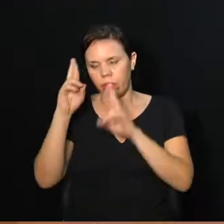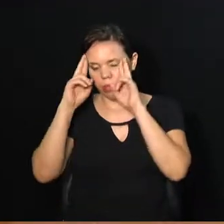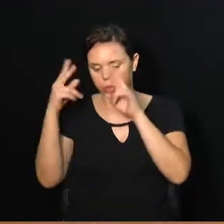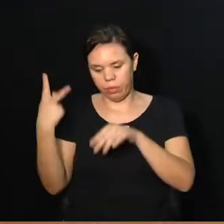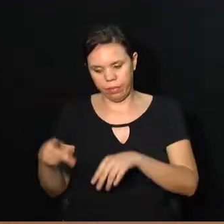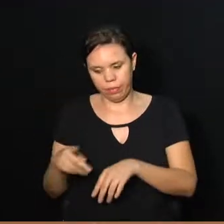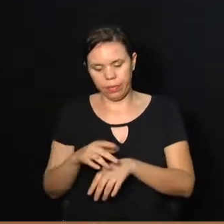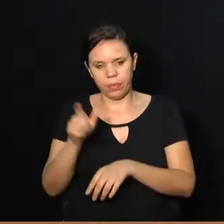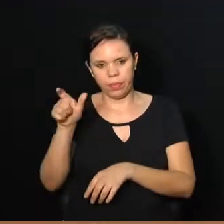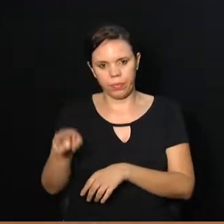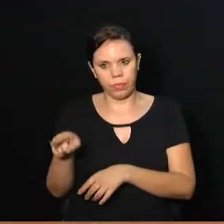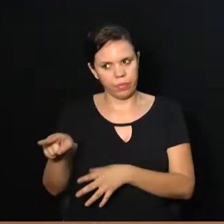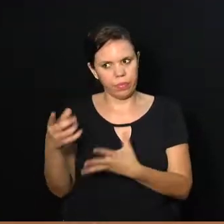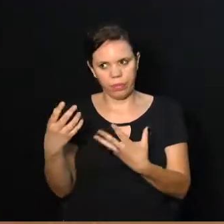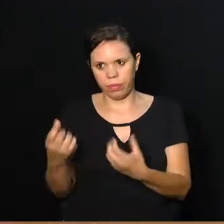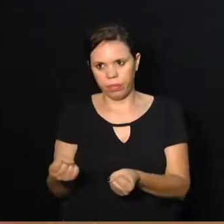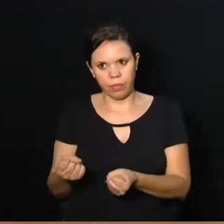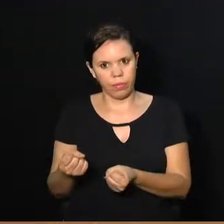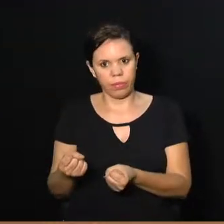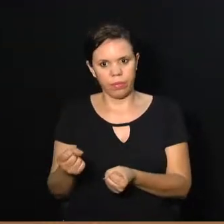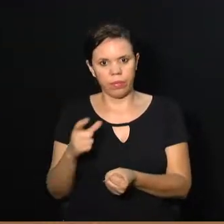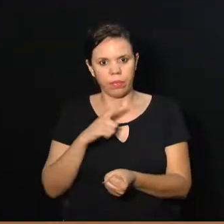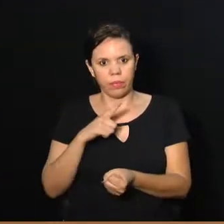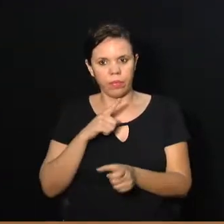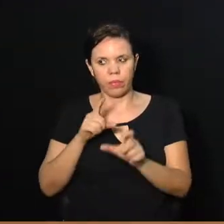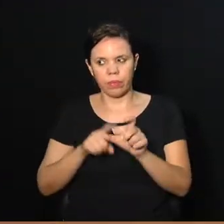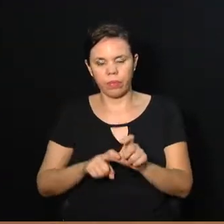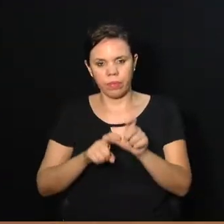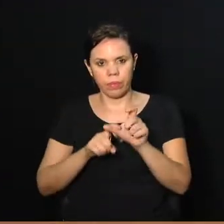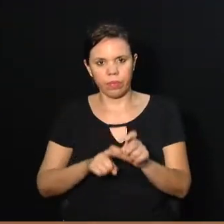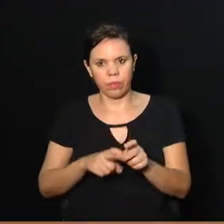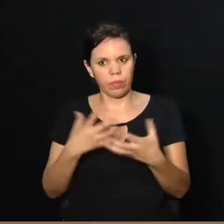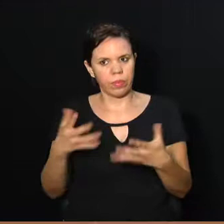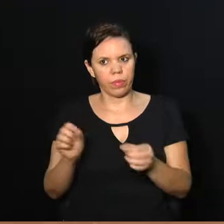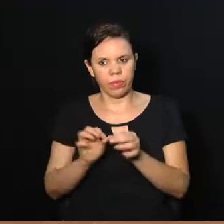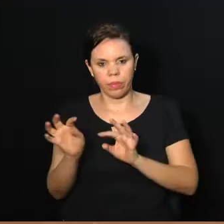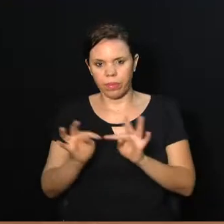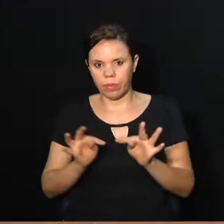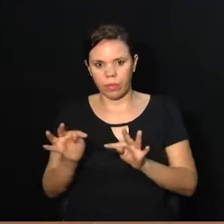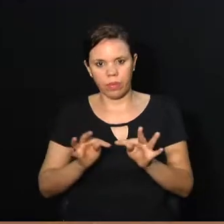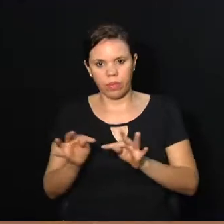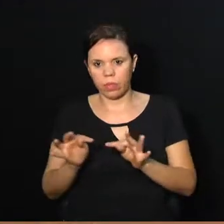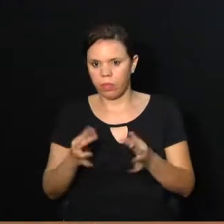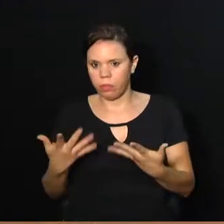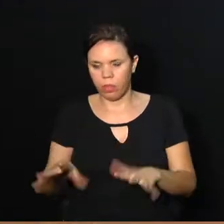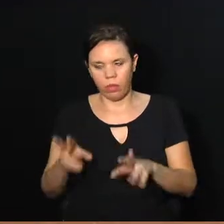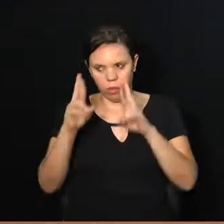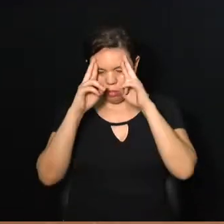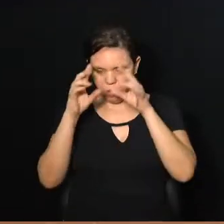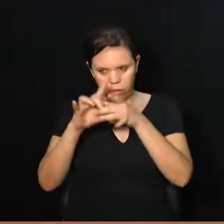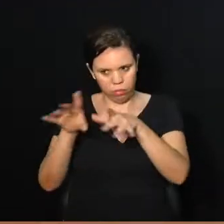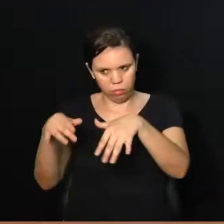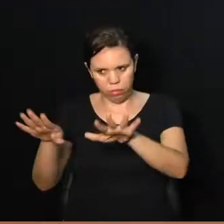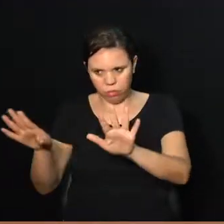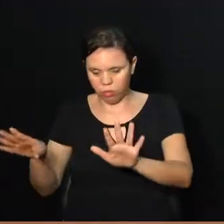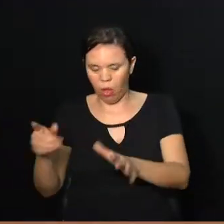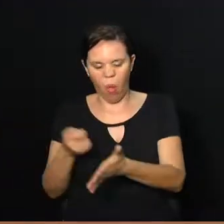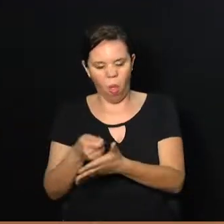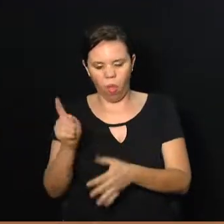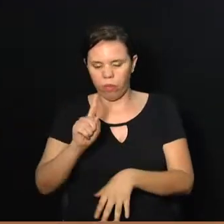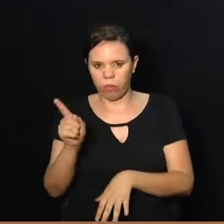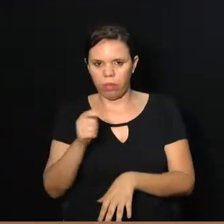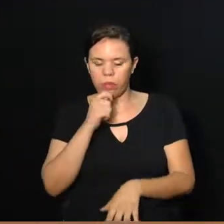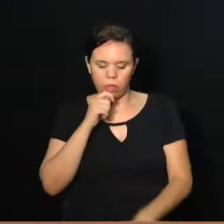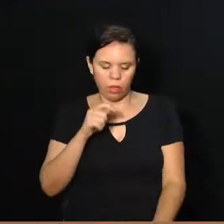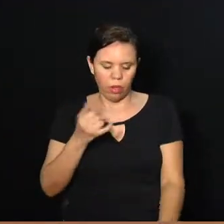ela não aceita que ela tenha essa dependência e não quer fazer tratamento, nós respeitamos. Né? Agora, se ela fala assim, não,